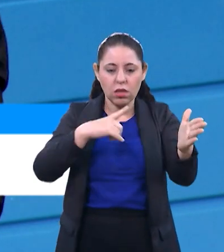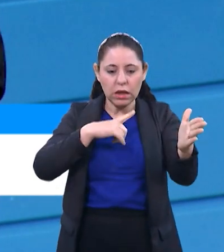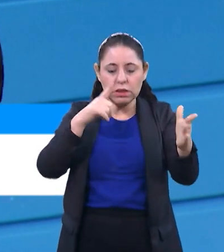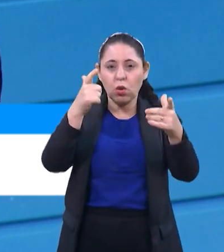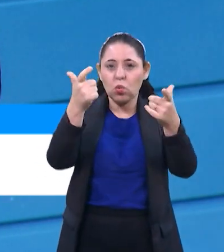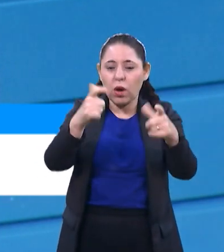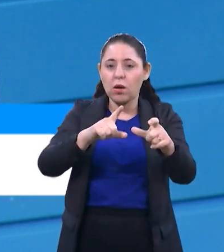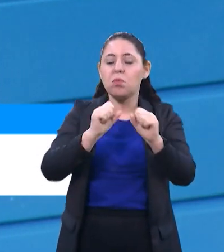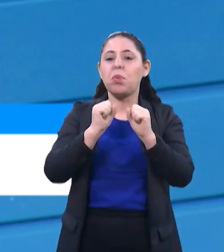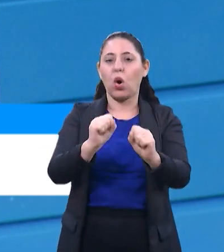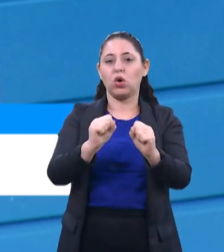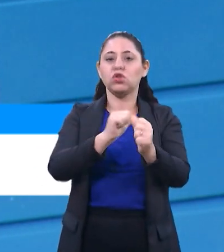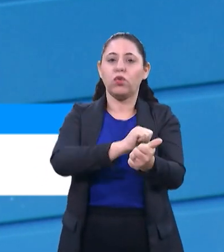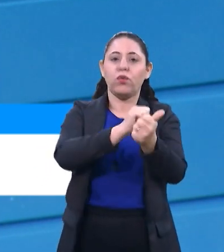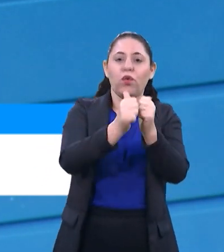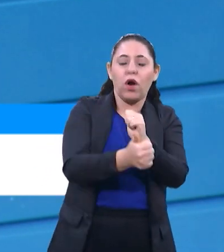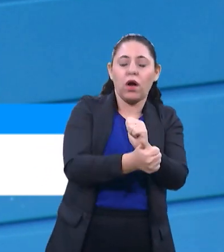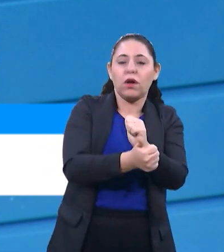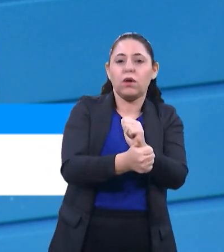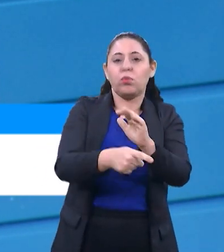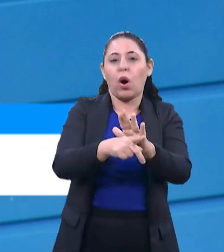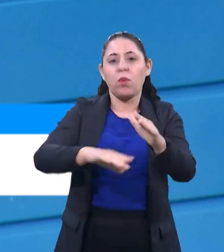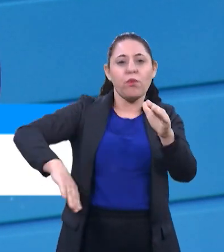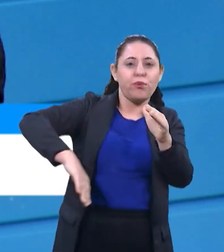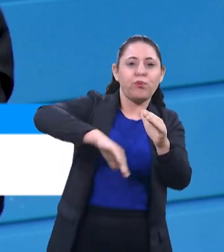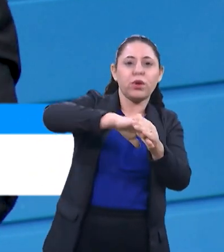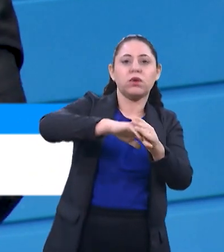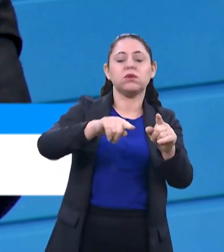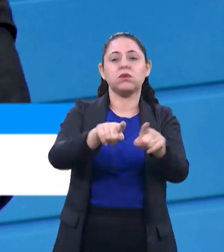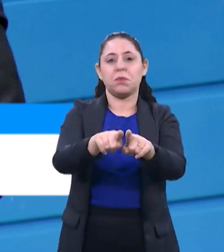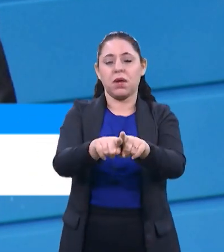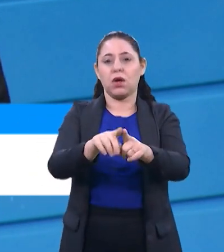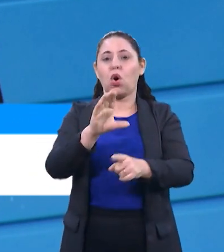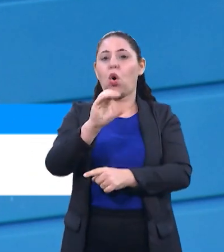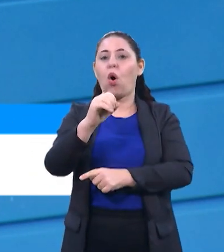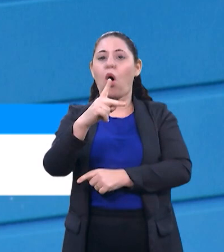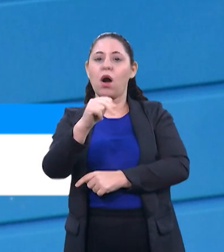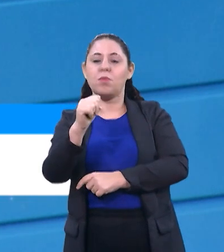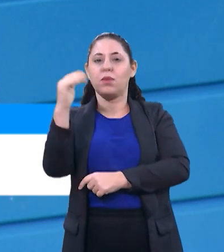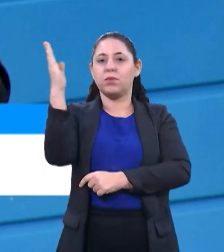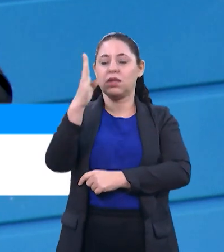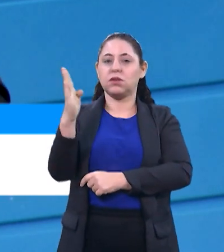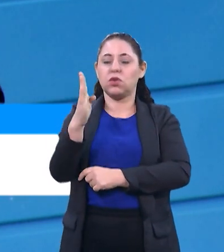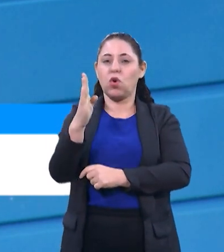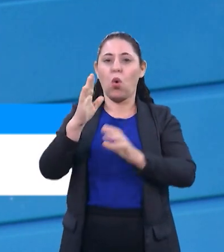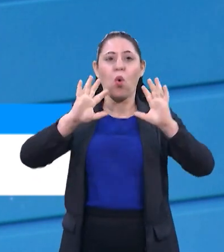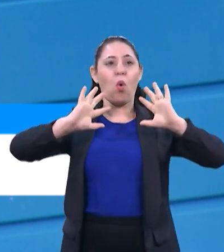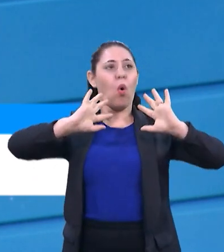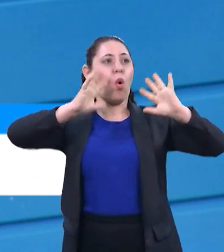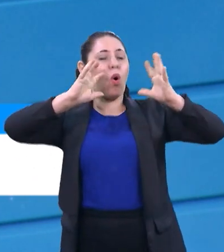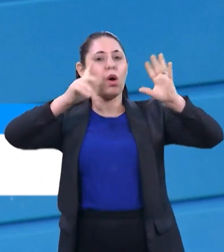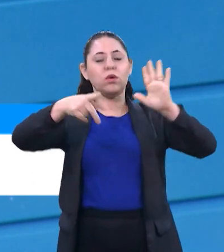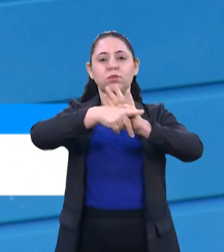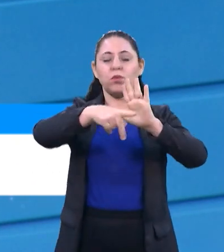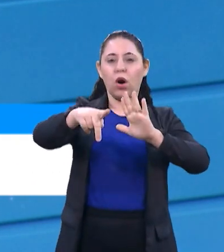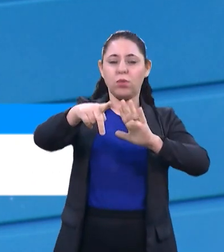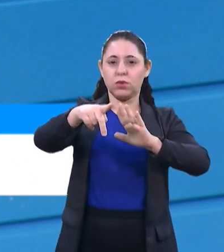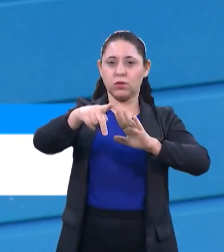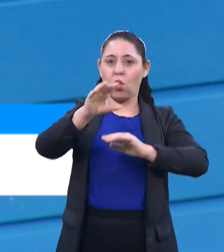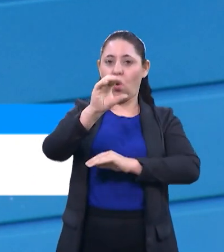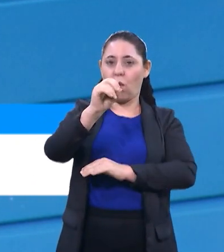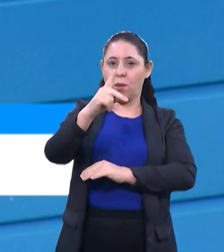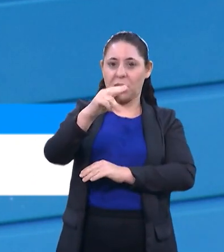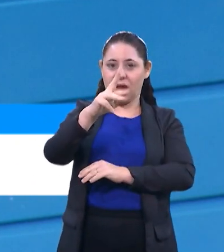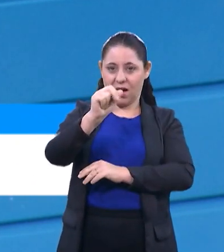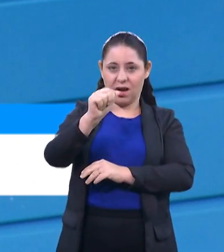campo que nós temos aqui que tem condição de atender o campeonato estadual, inclusive sediou a fase da Copa do Brasil, aqui com o nosso glorioso Operário, disputando